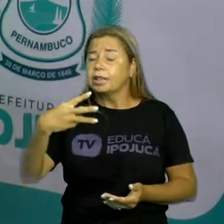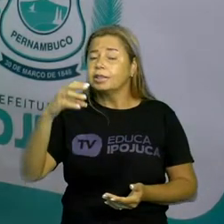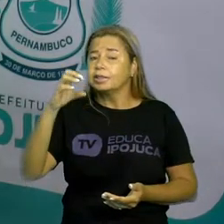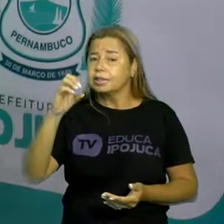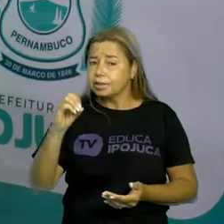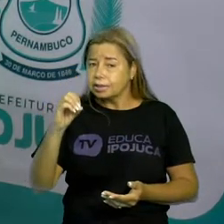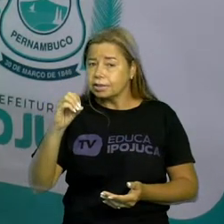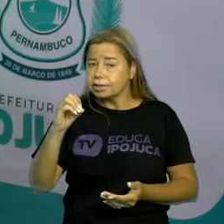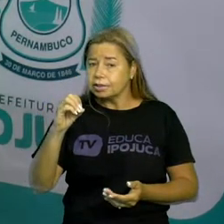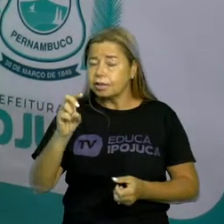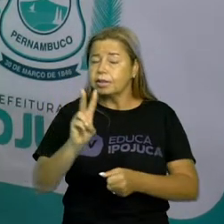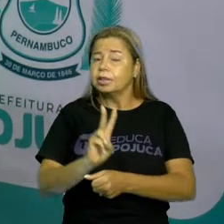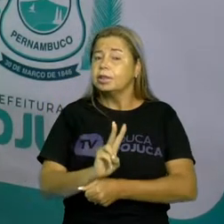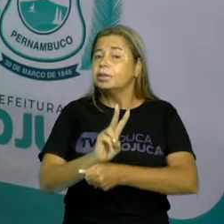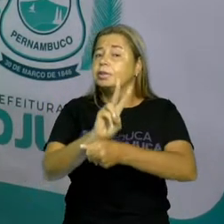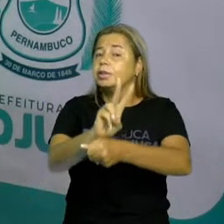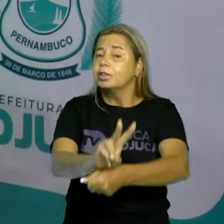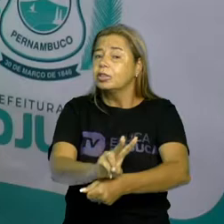ficou com?